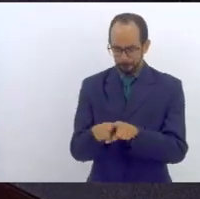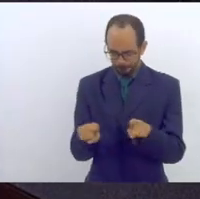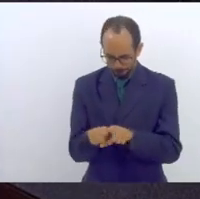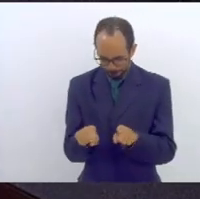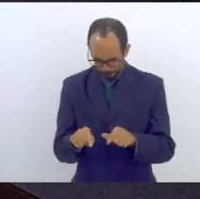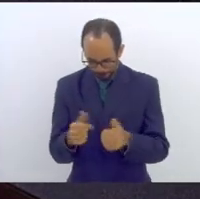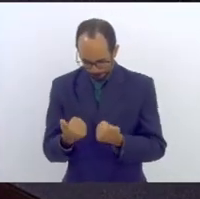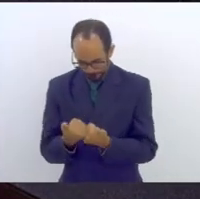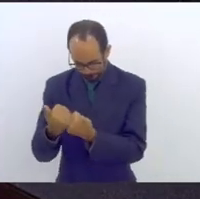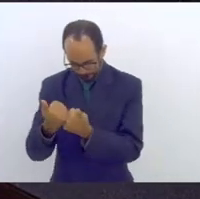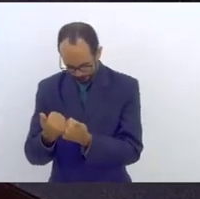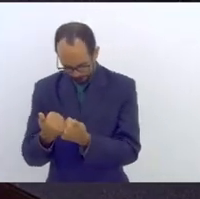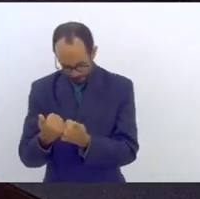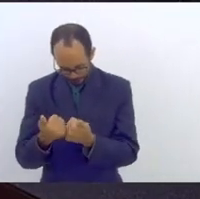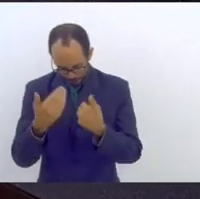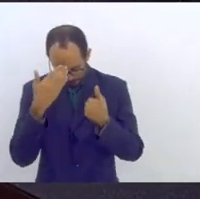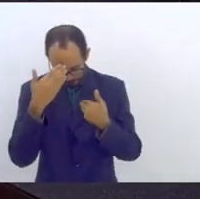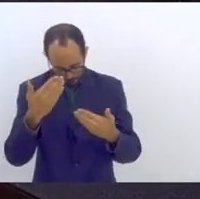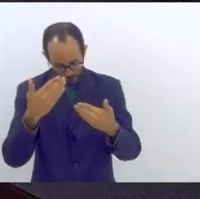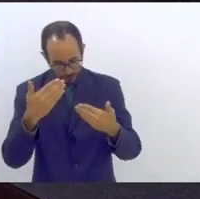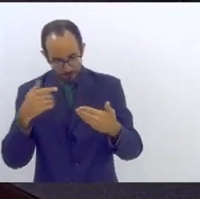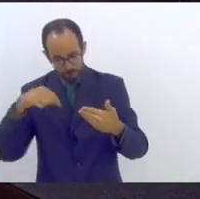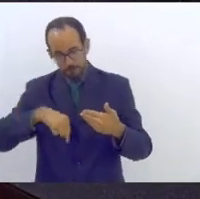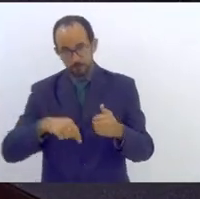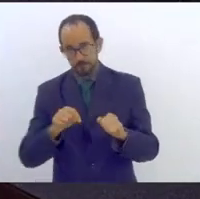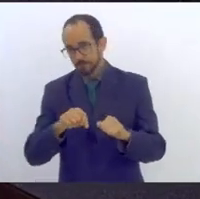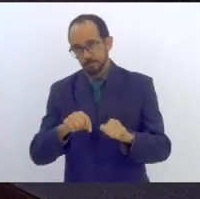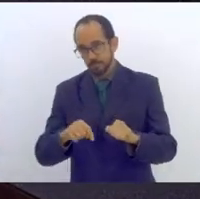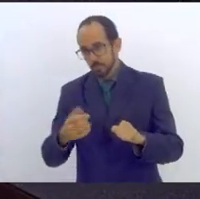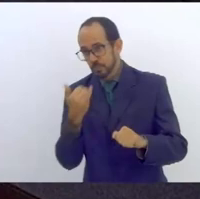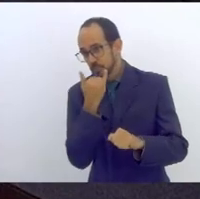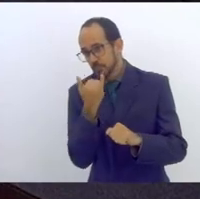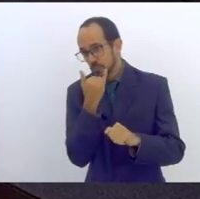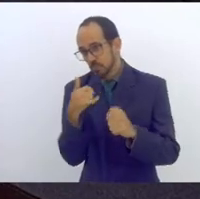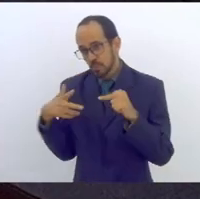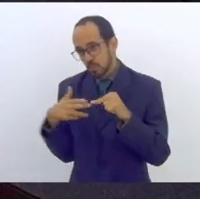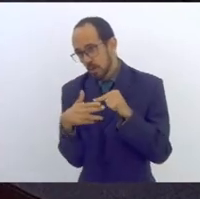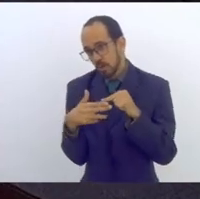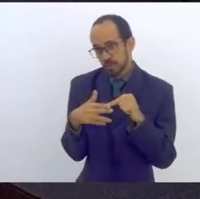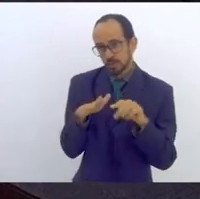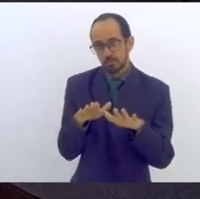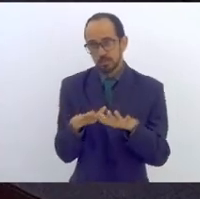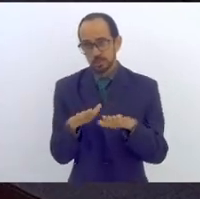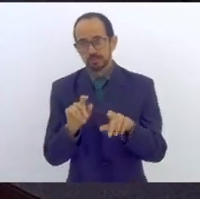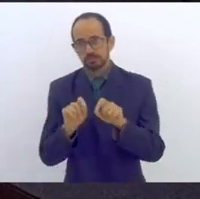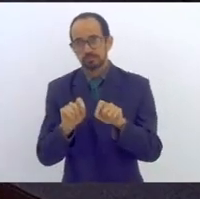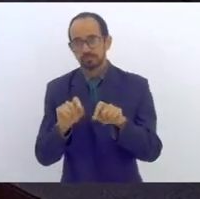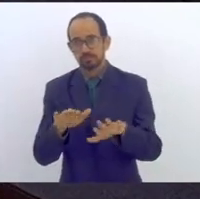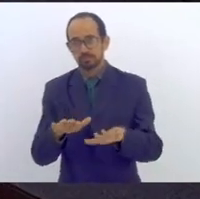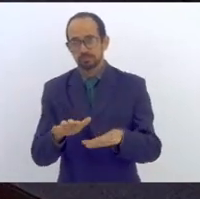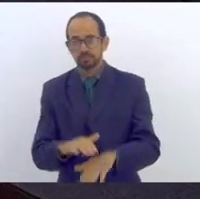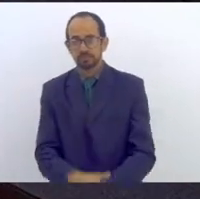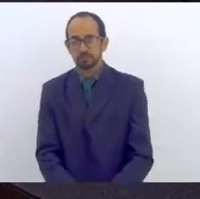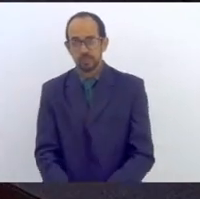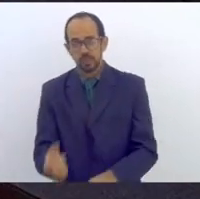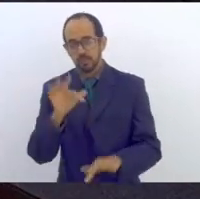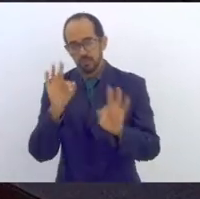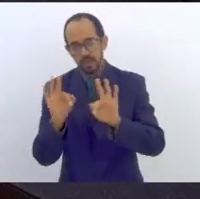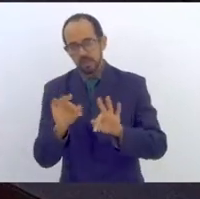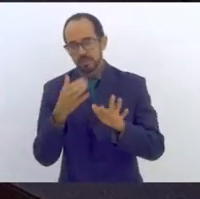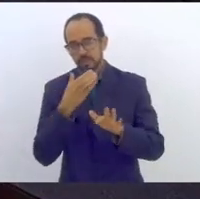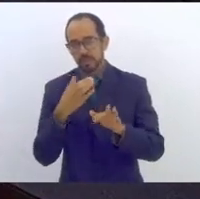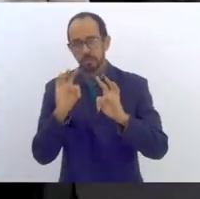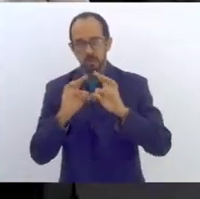é isso quero agradecer aqui desculpa que intromissão e Feliz Natal a